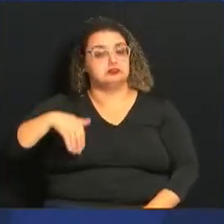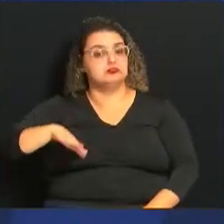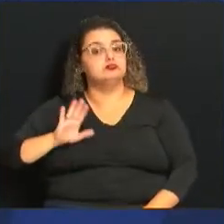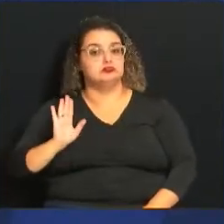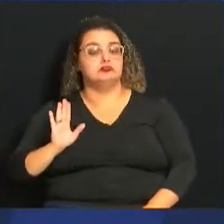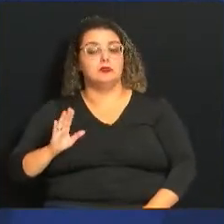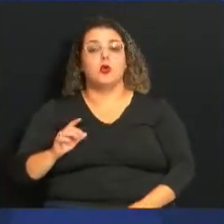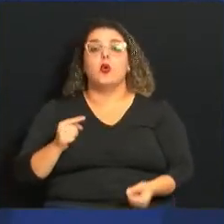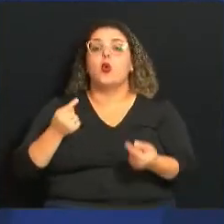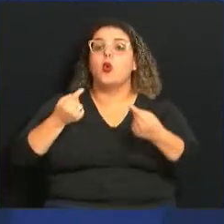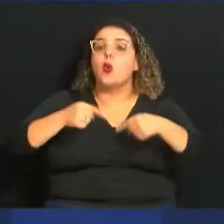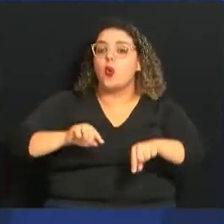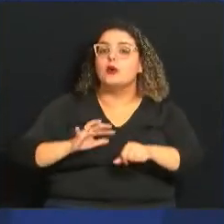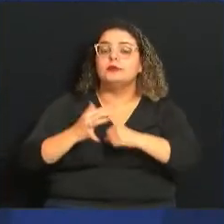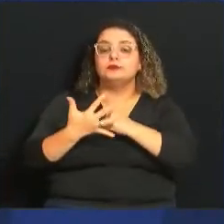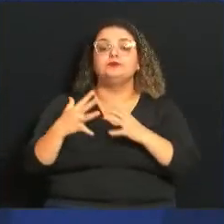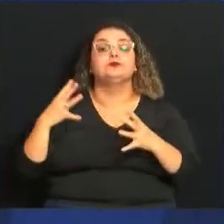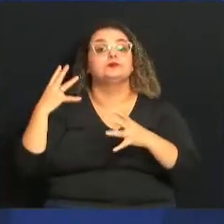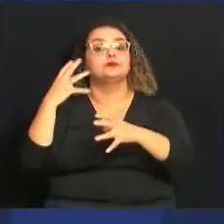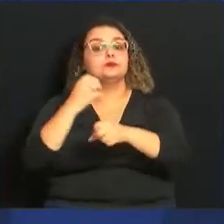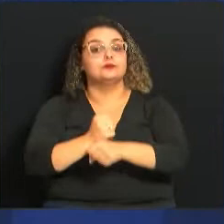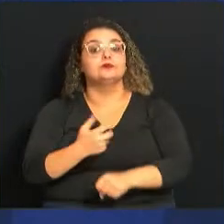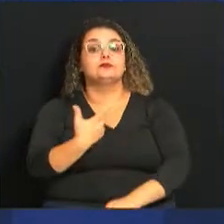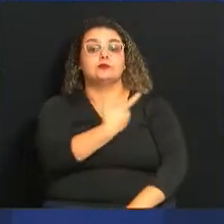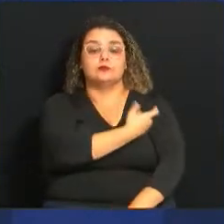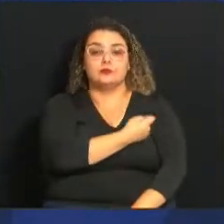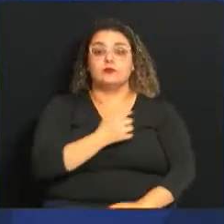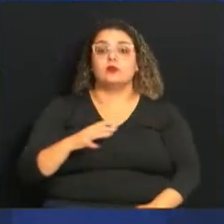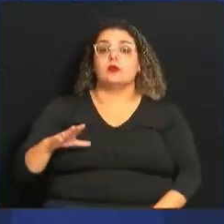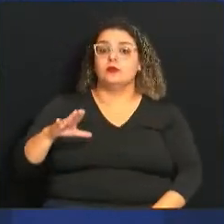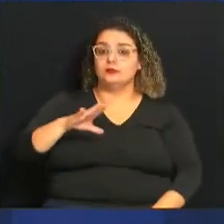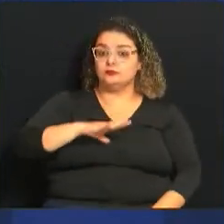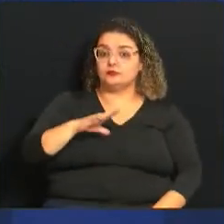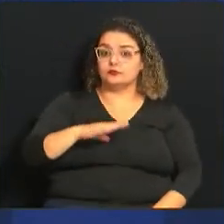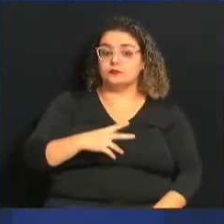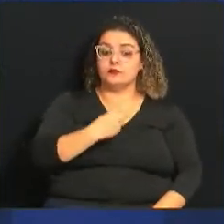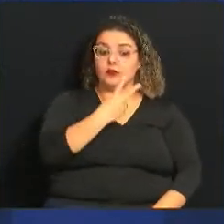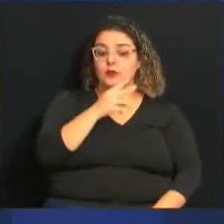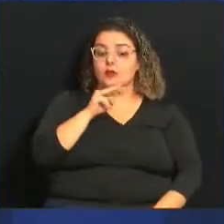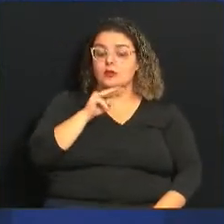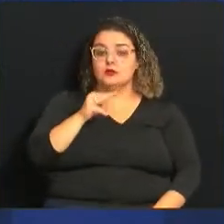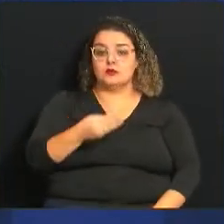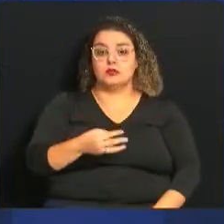vírus. No total, já foram aplicados na cidade